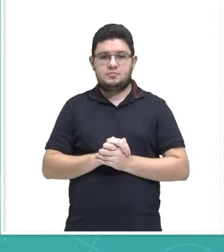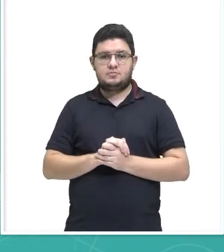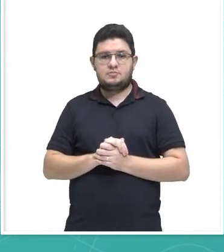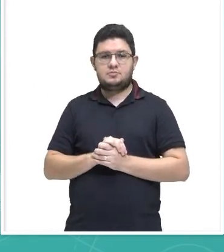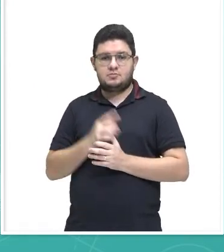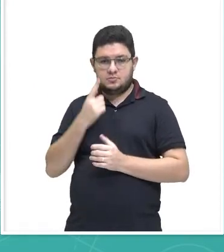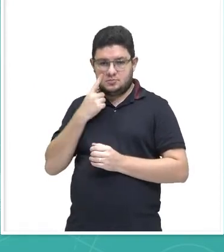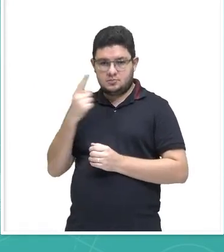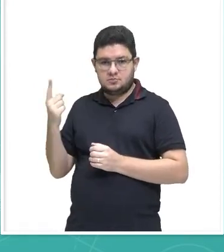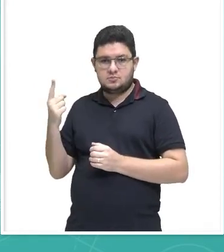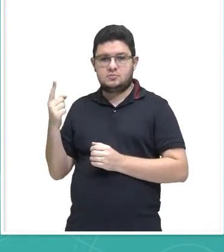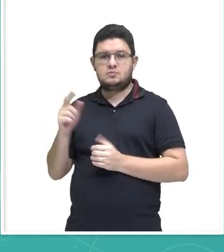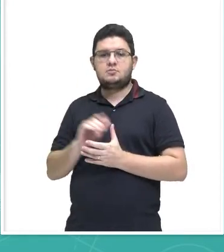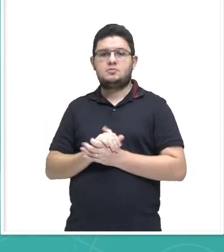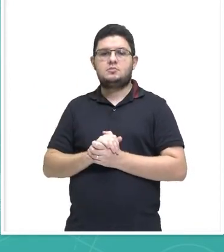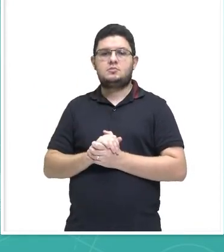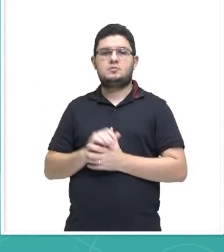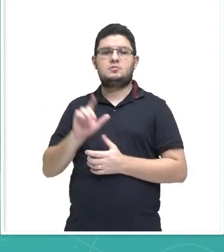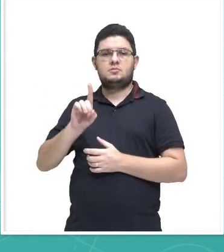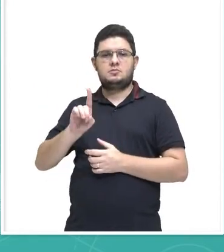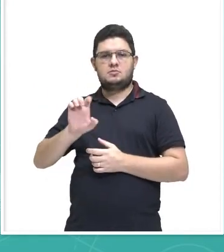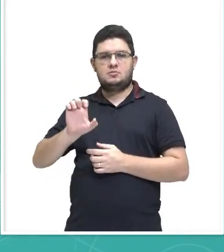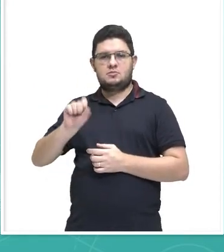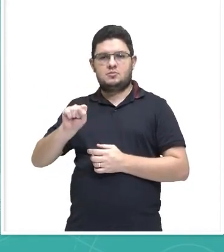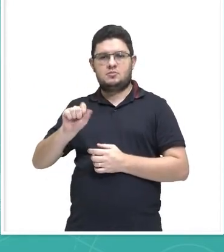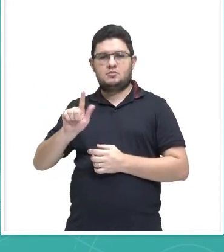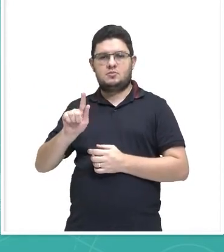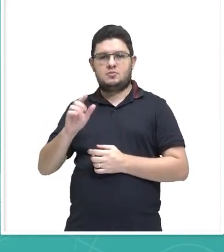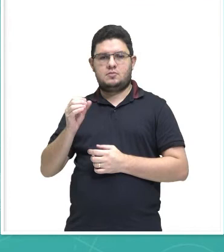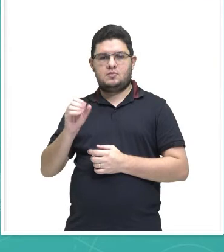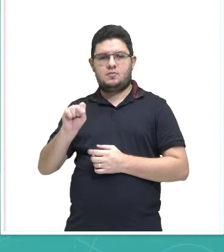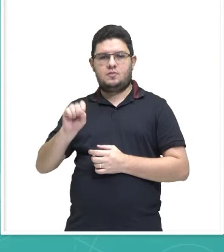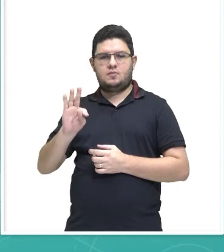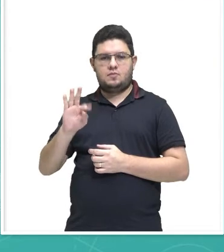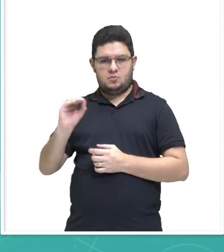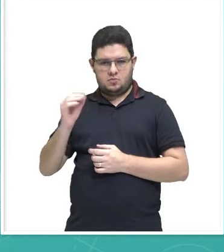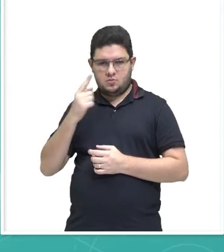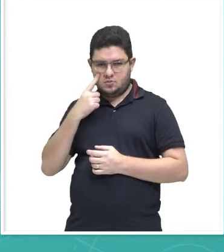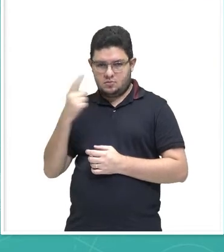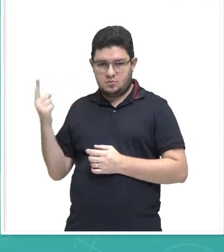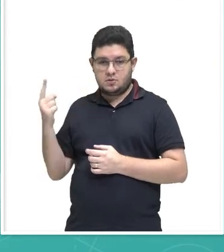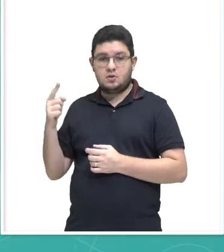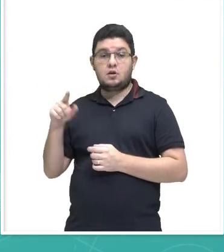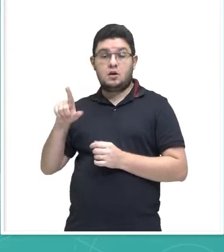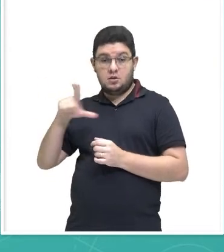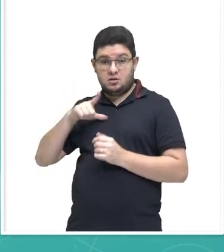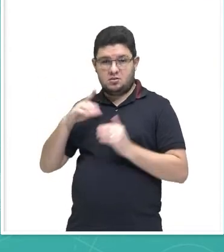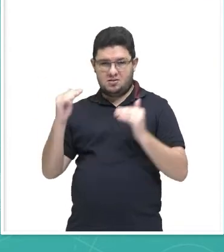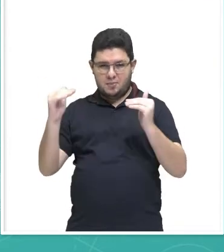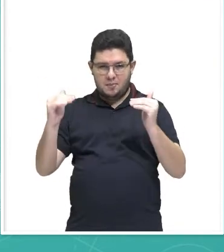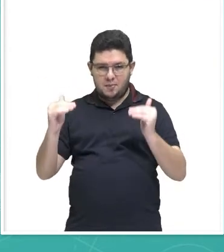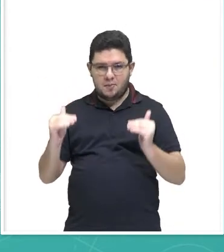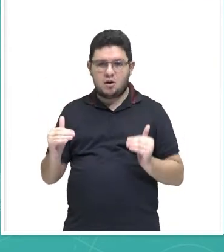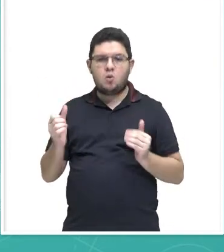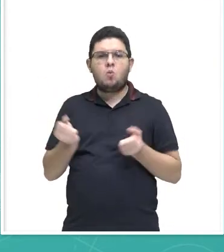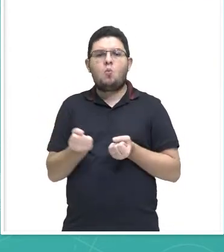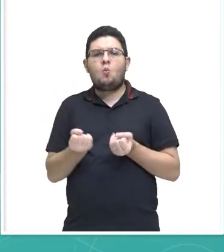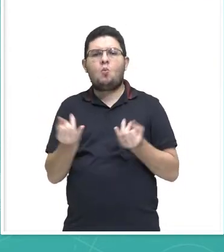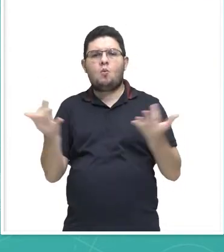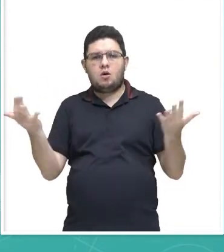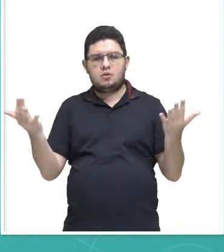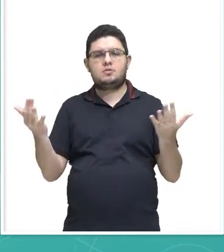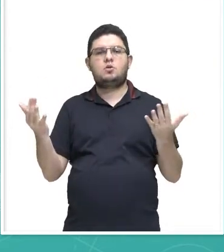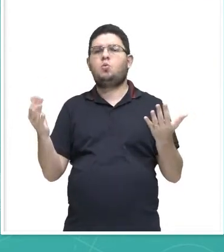Desgosto foi a primeira palavra. Olha só a quantidade de palavras que vocês podem formar. Todas essas interrogações aqui